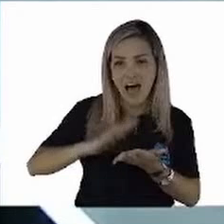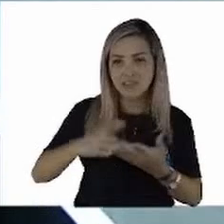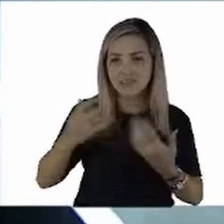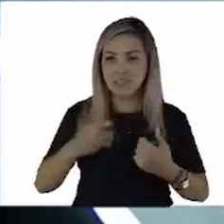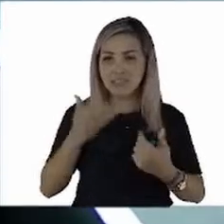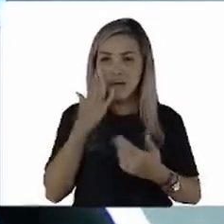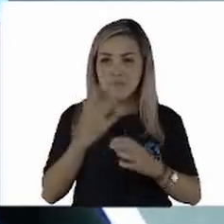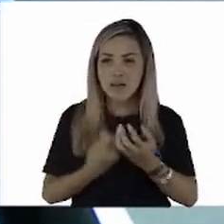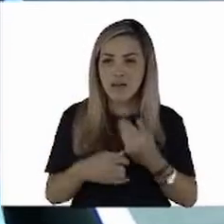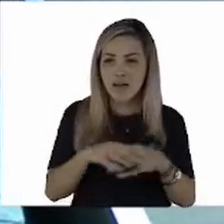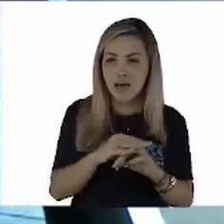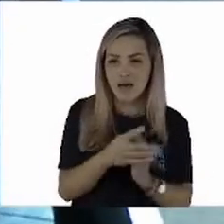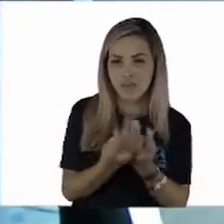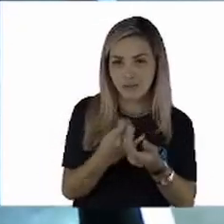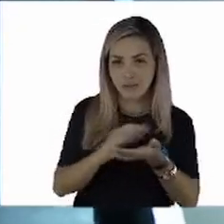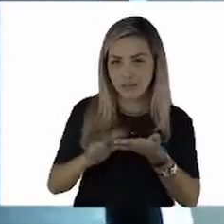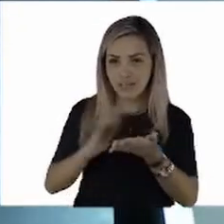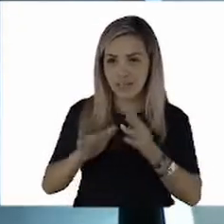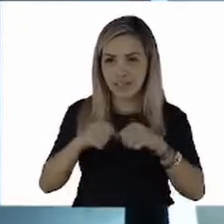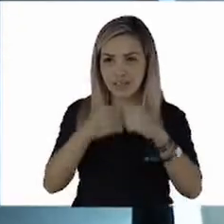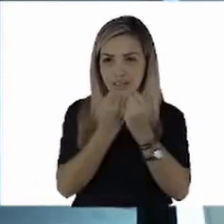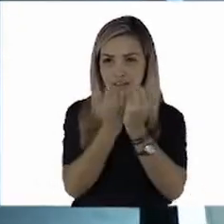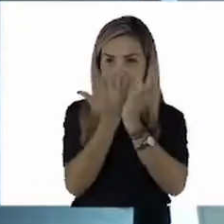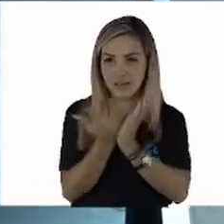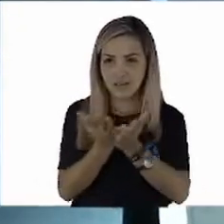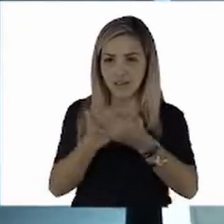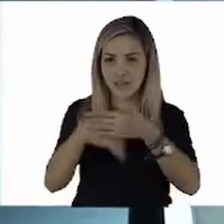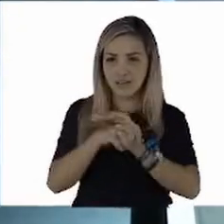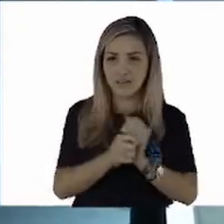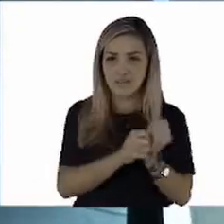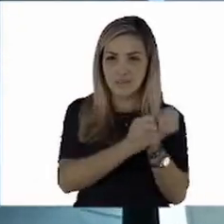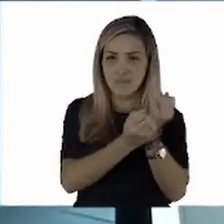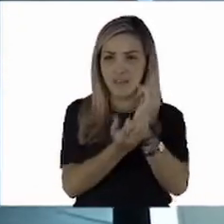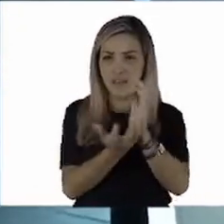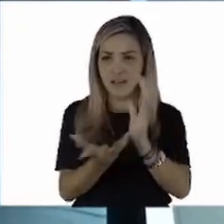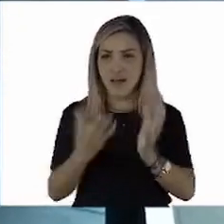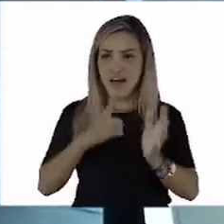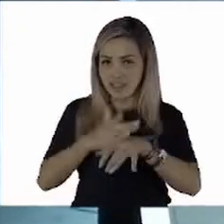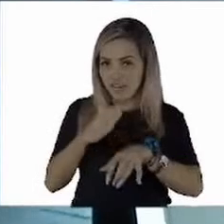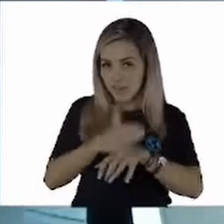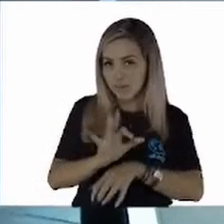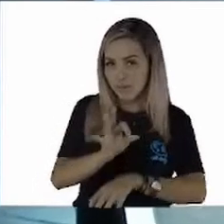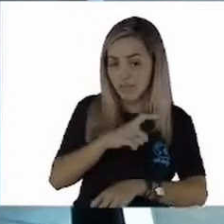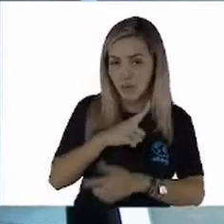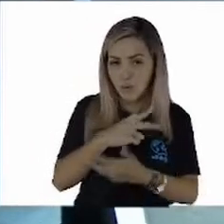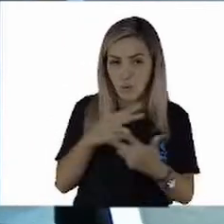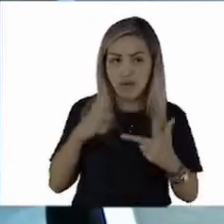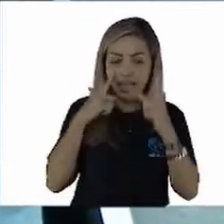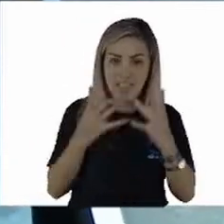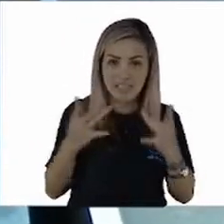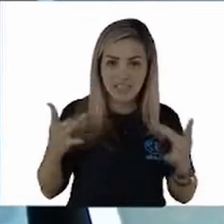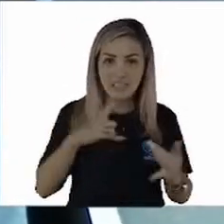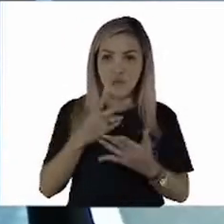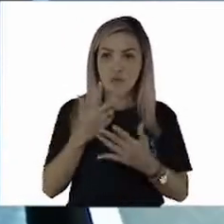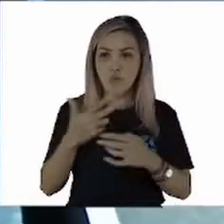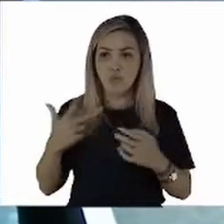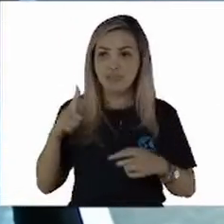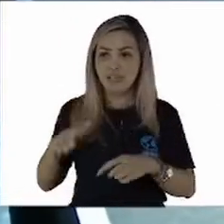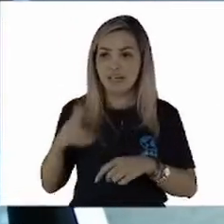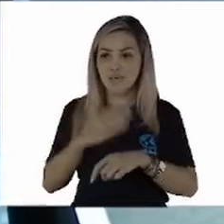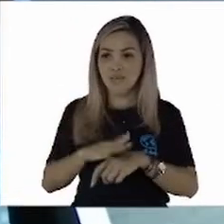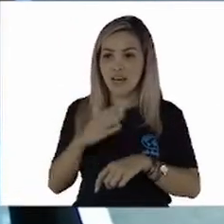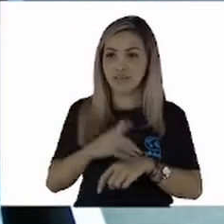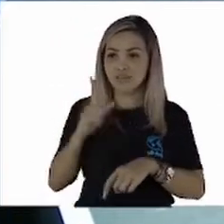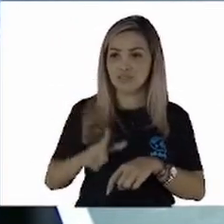que saber manusear as cartas, abrir em leque, jogar assim numa mão pra outra, é treinamento. Tem coisa que é atenção, tem coisa que é o quê?